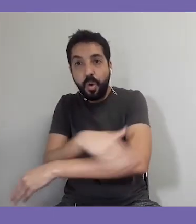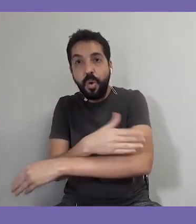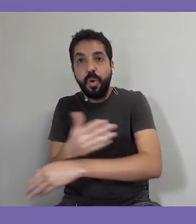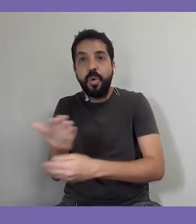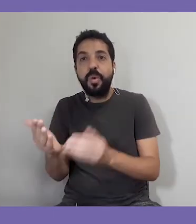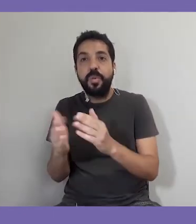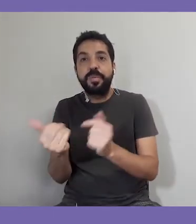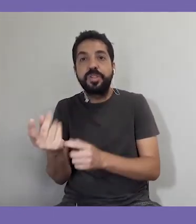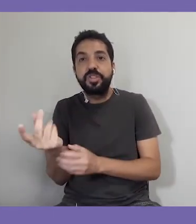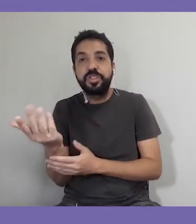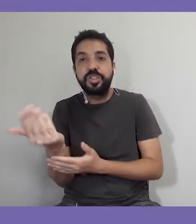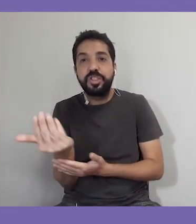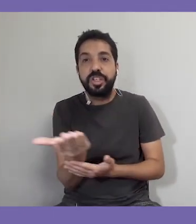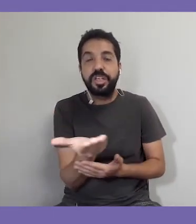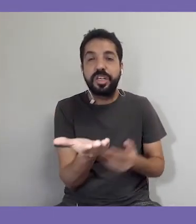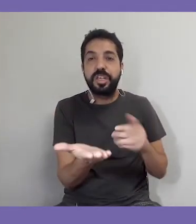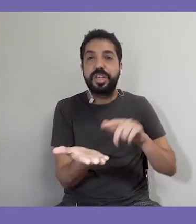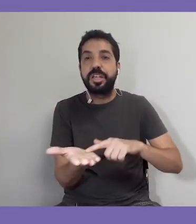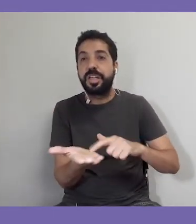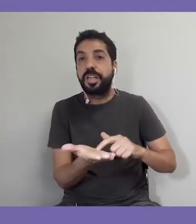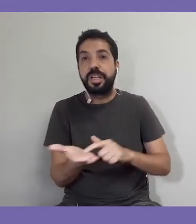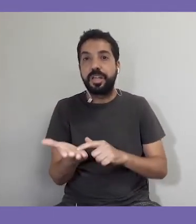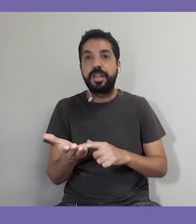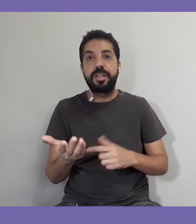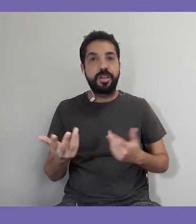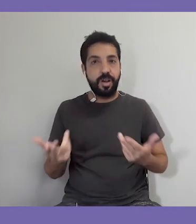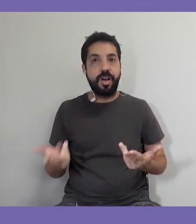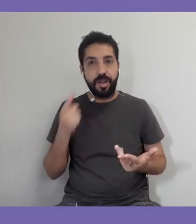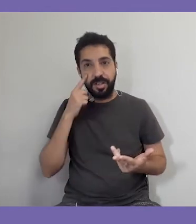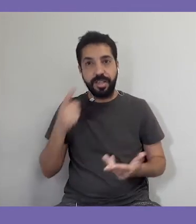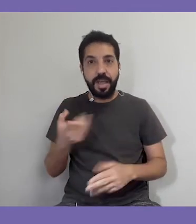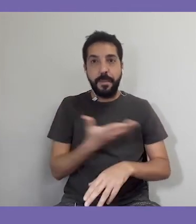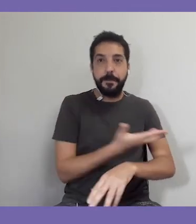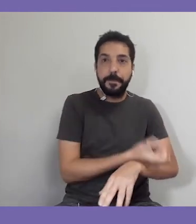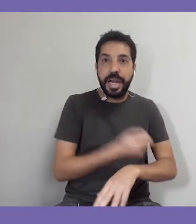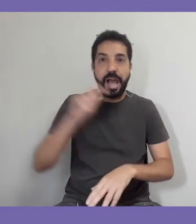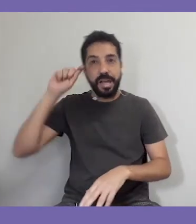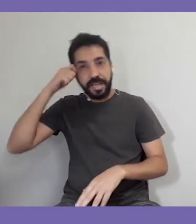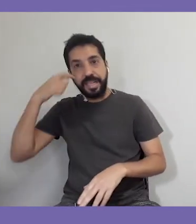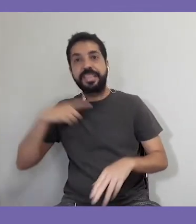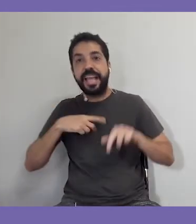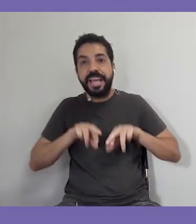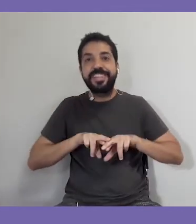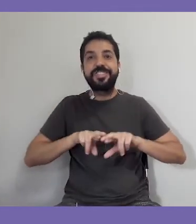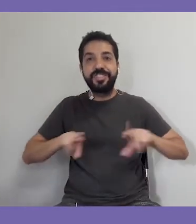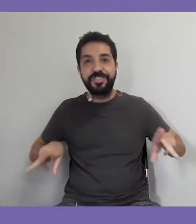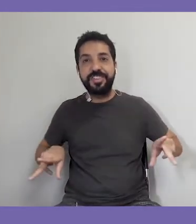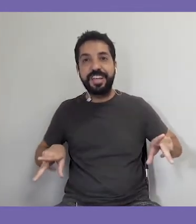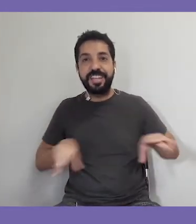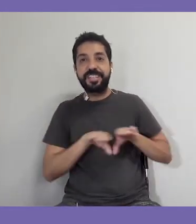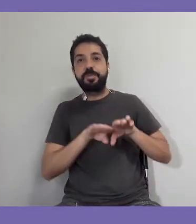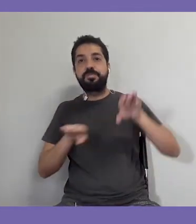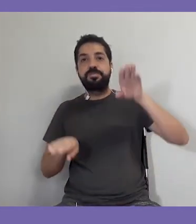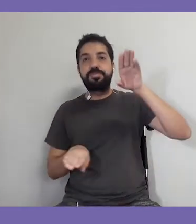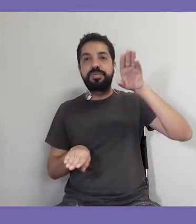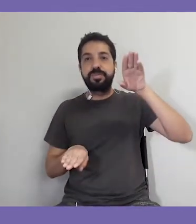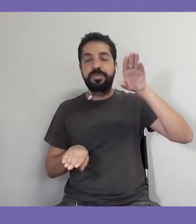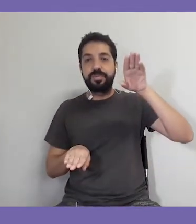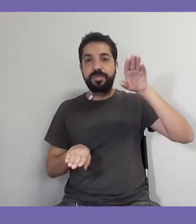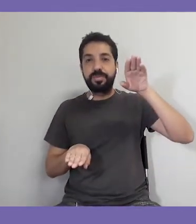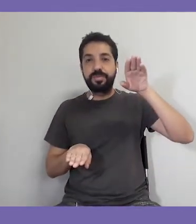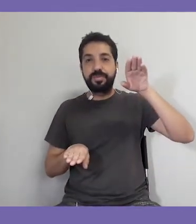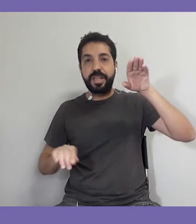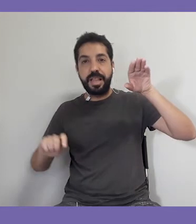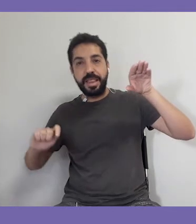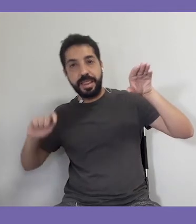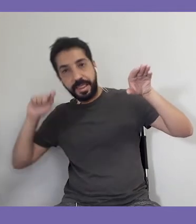né, economicamente, que seria um morador em situação de rua, mesmo ele sendo branco, apesar de quando ele é branco, ele ainda tem alguns privilégios a